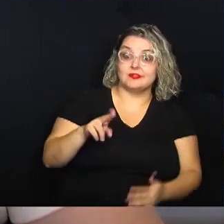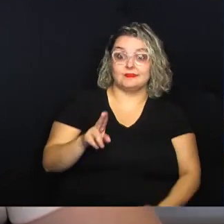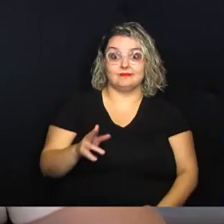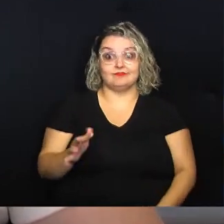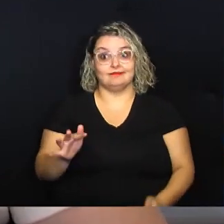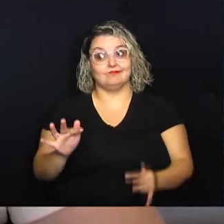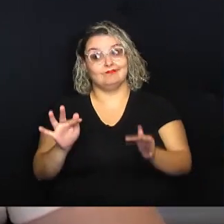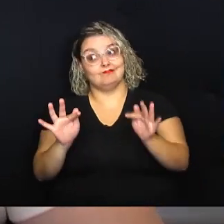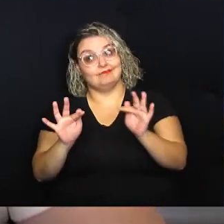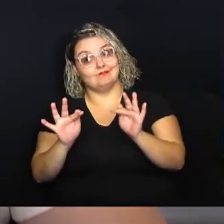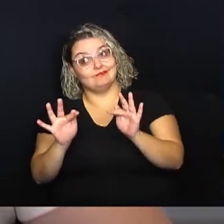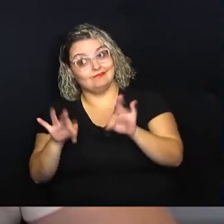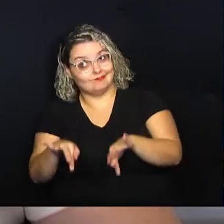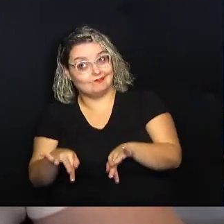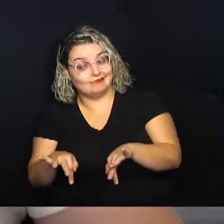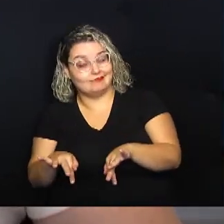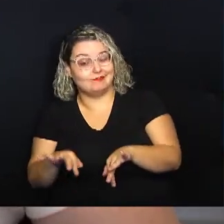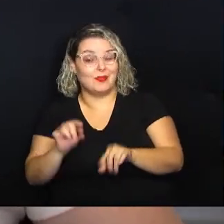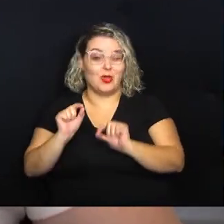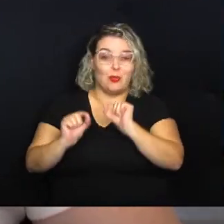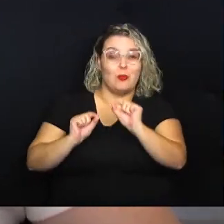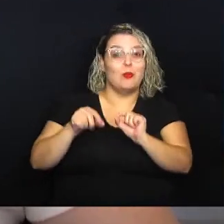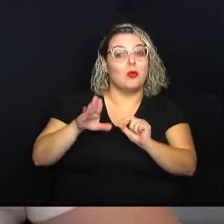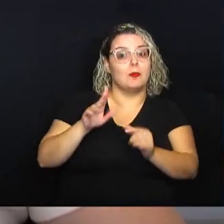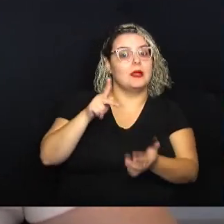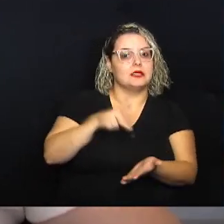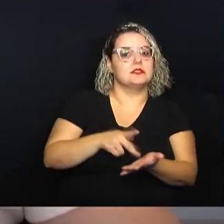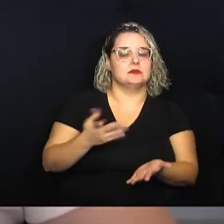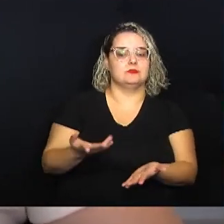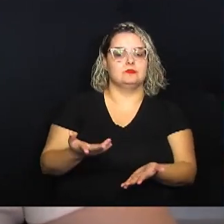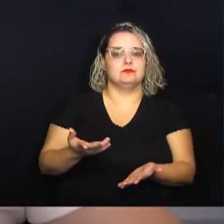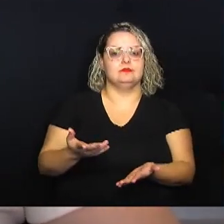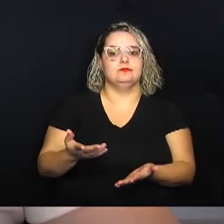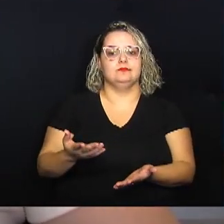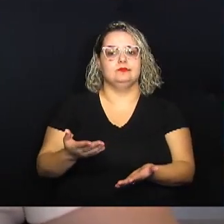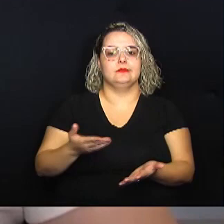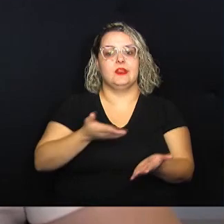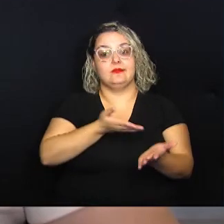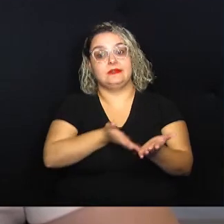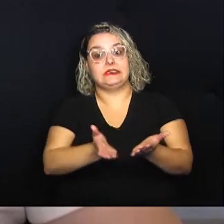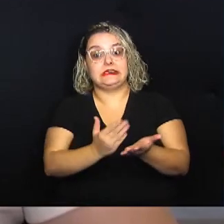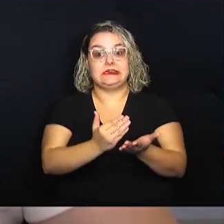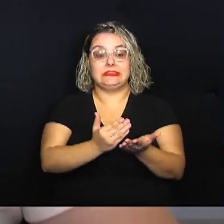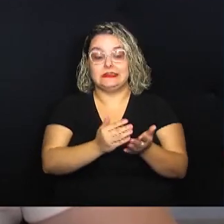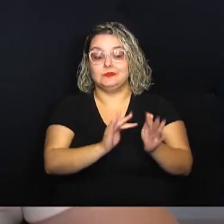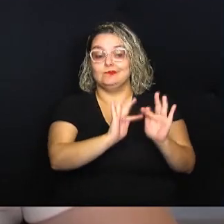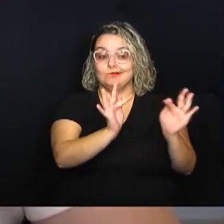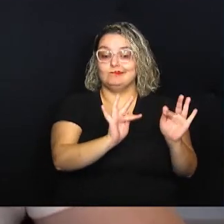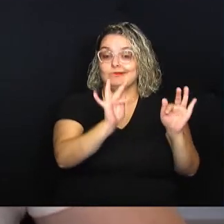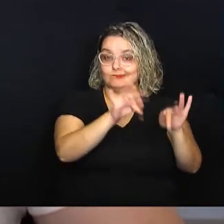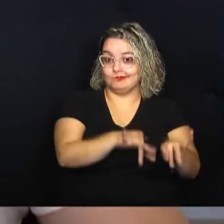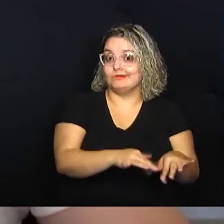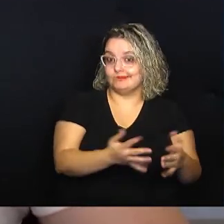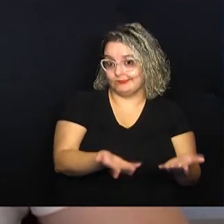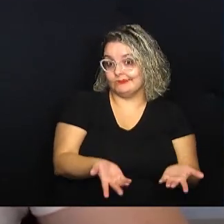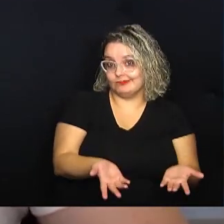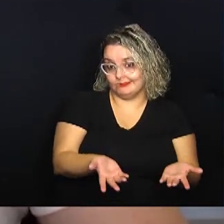realmente mais, vamos dizer assim, um pouco mais realista. Então a gente tentou fugir desse final feliz, dessas histórias de